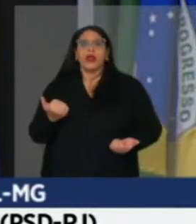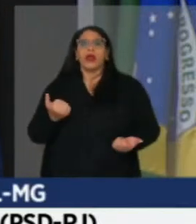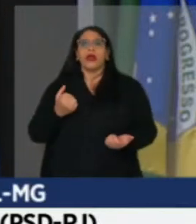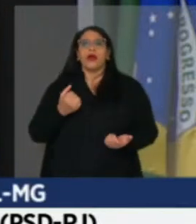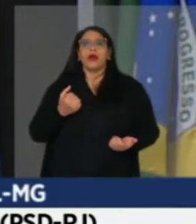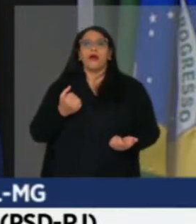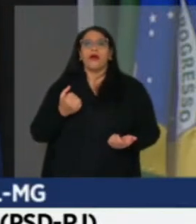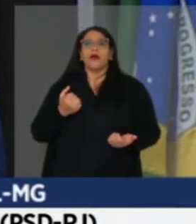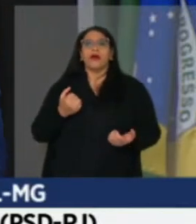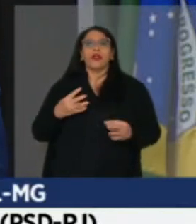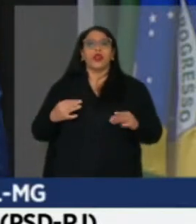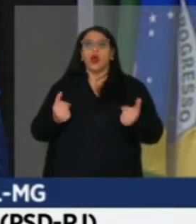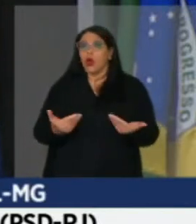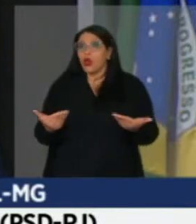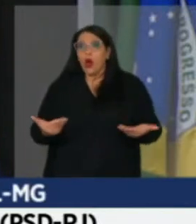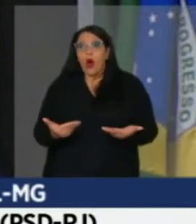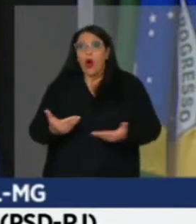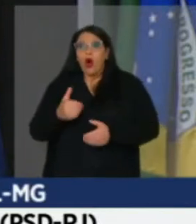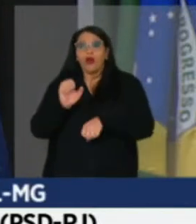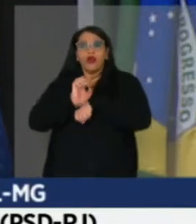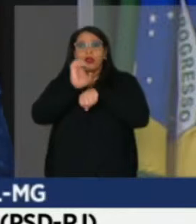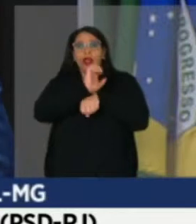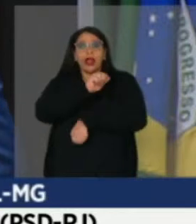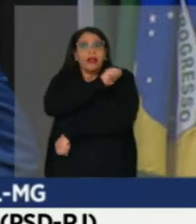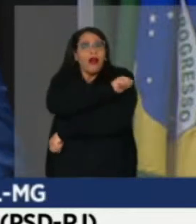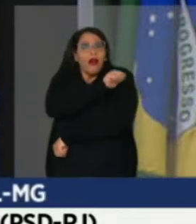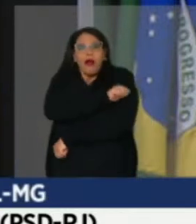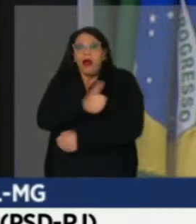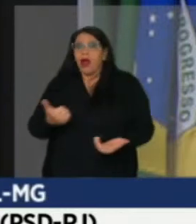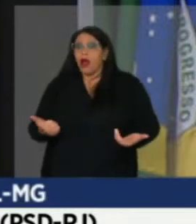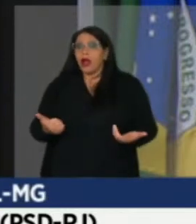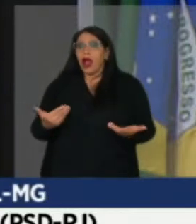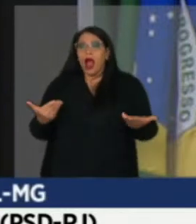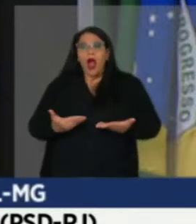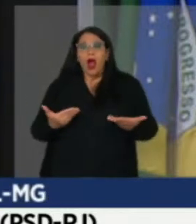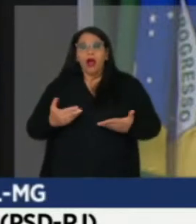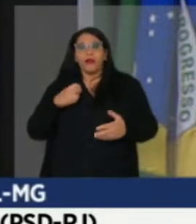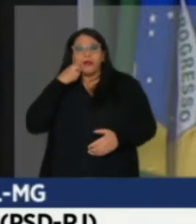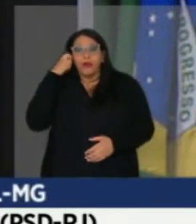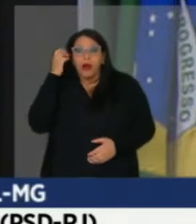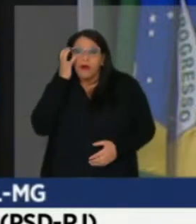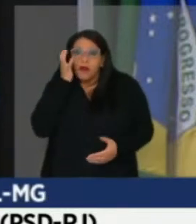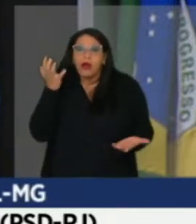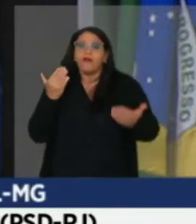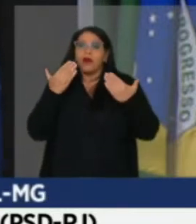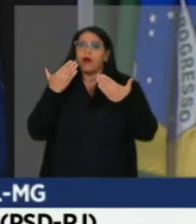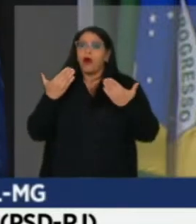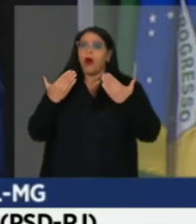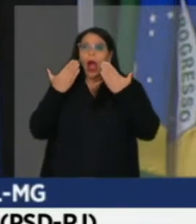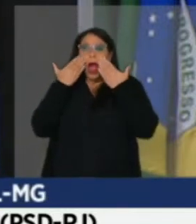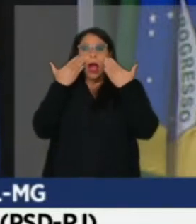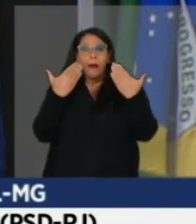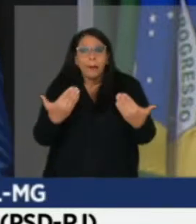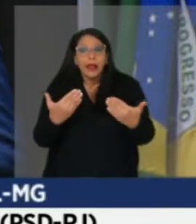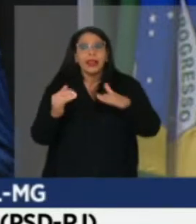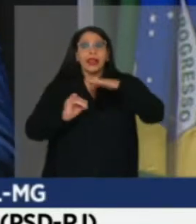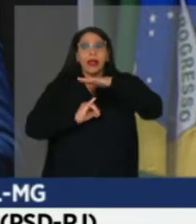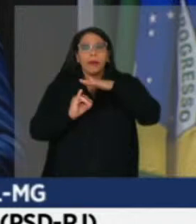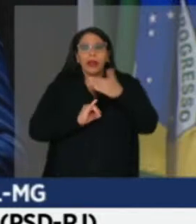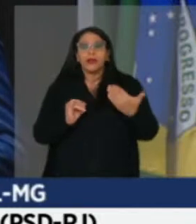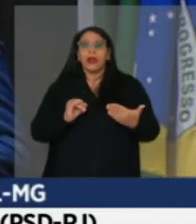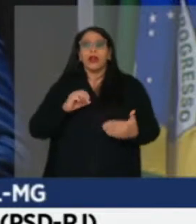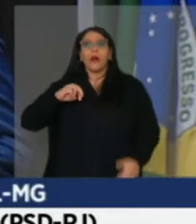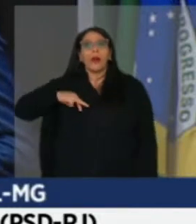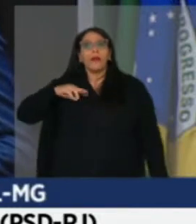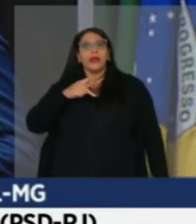Janeiro, e nós estamos aqui para apreciar, sim, aquilo que foi apresentado pelas instituições, pelo